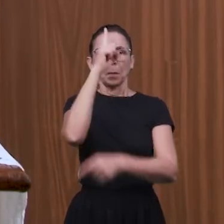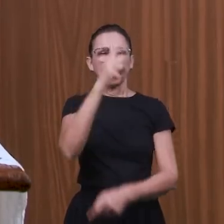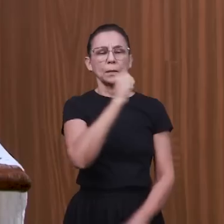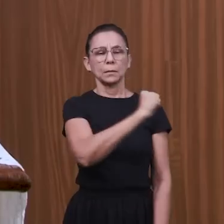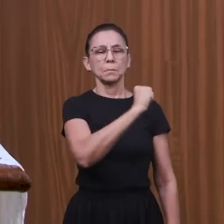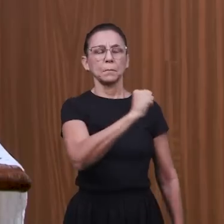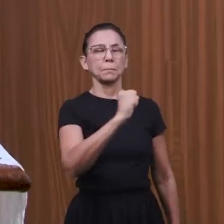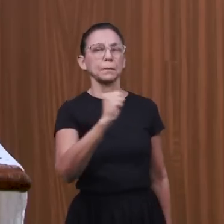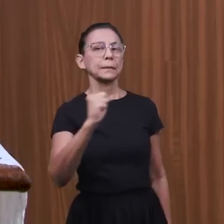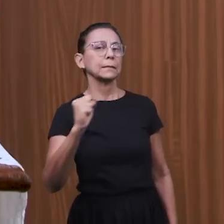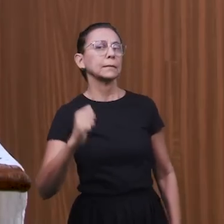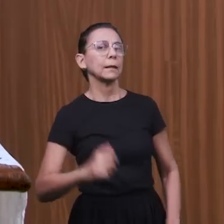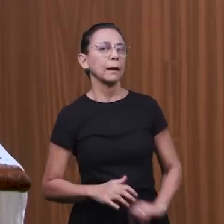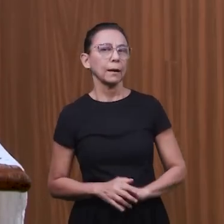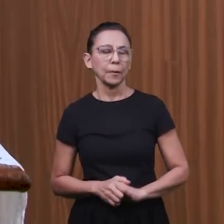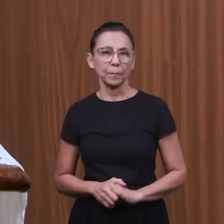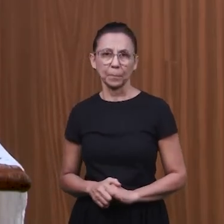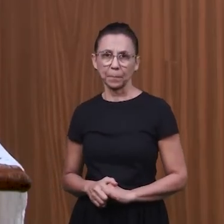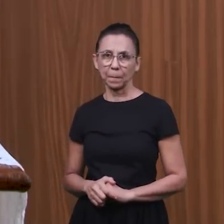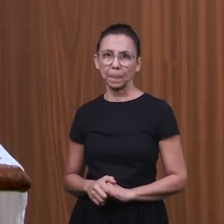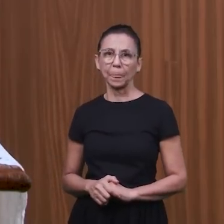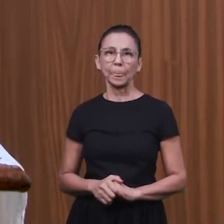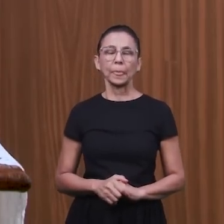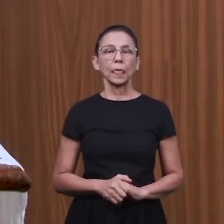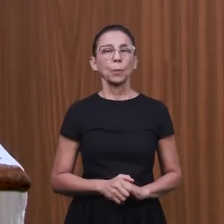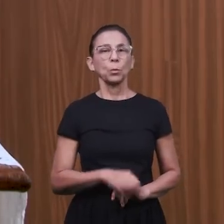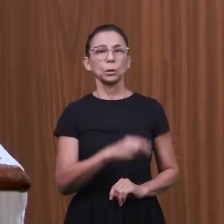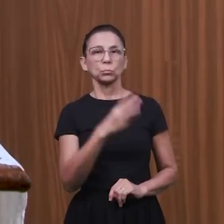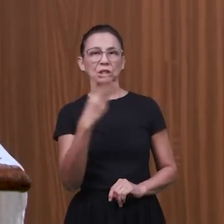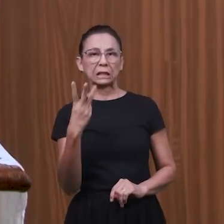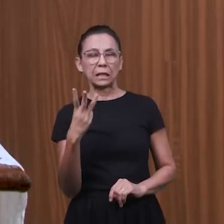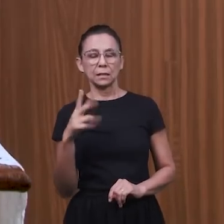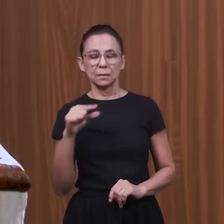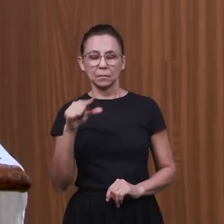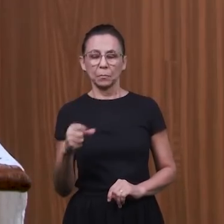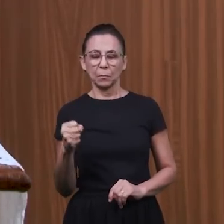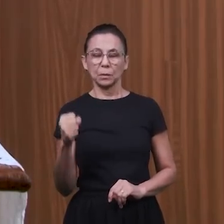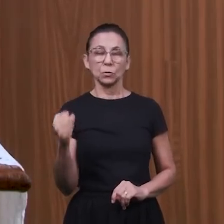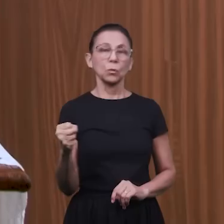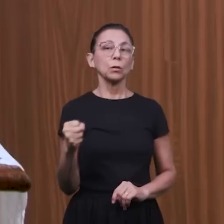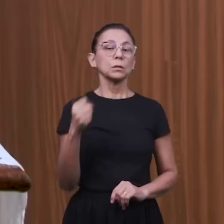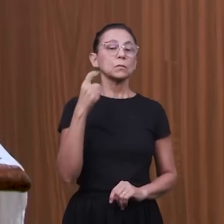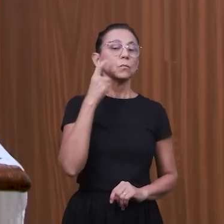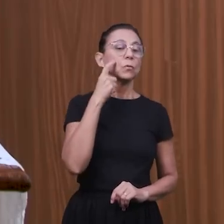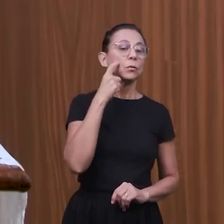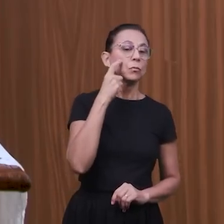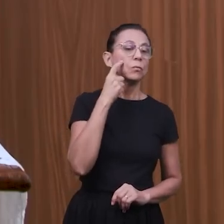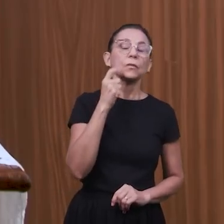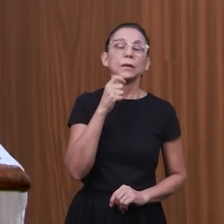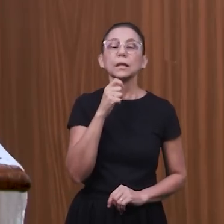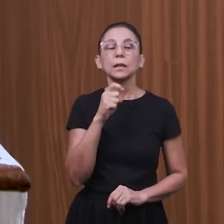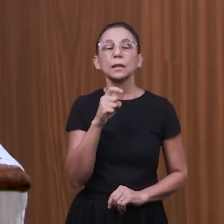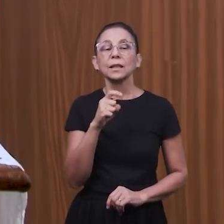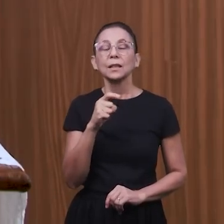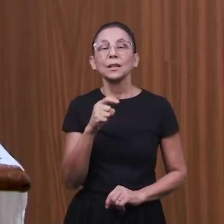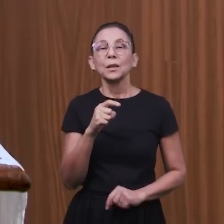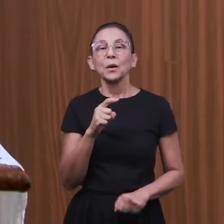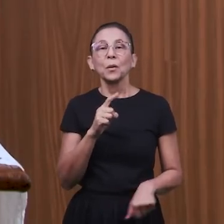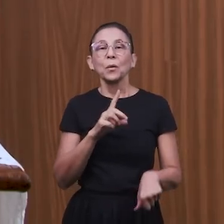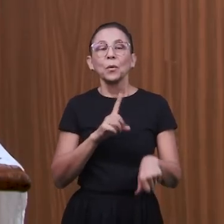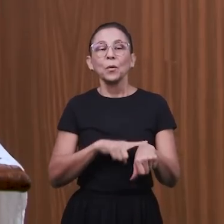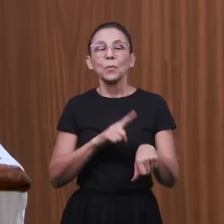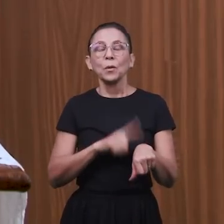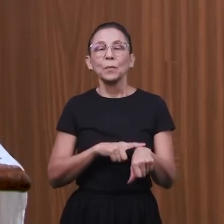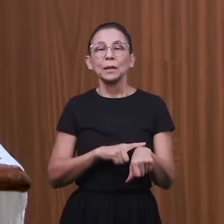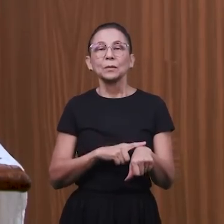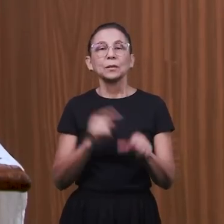os magos foram até ele, enfim, houve aquele encontro, a preocupação dele era o seguinte: era um salvador político, era alguém